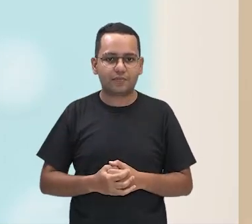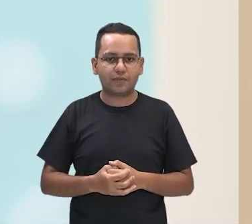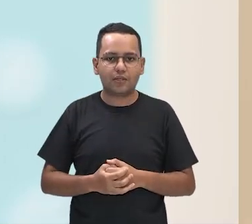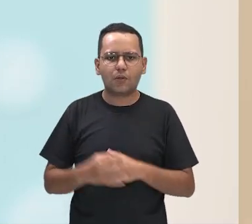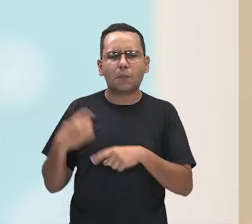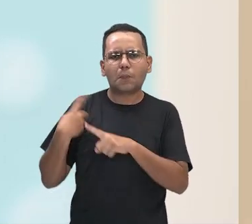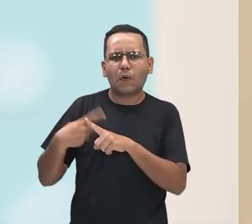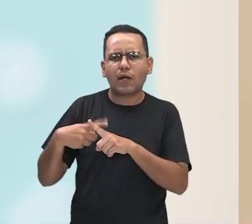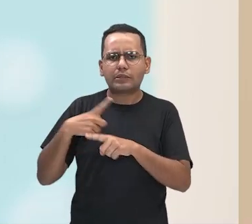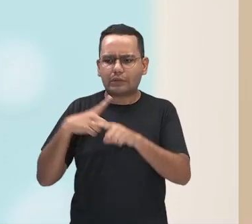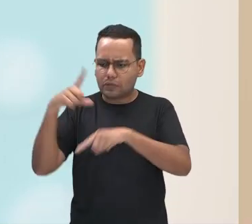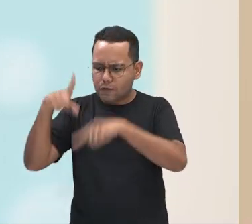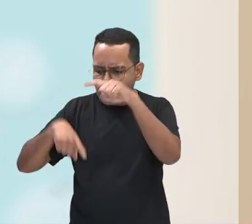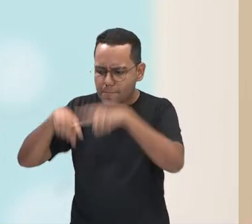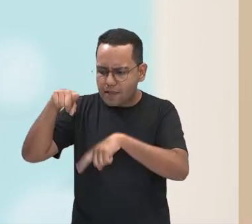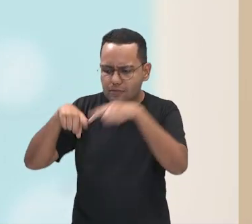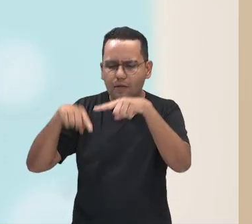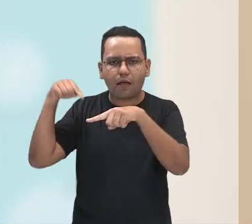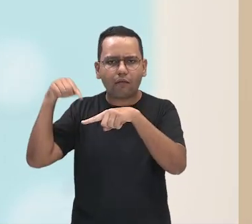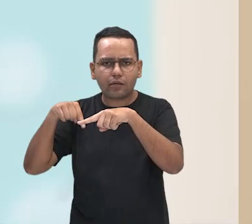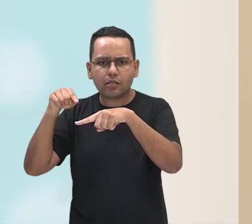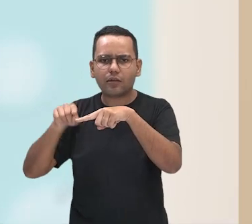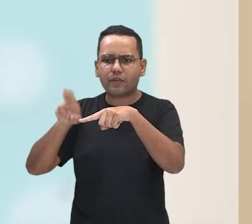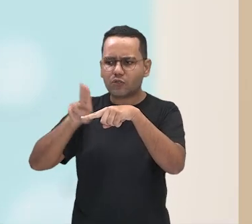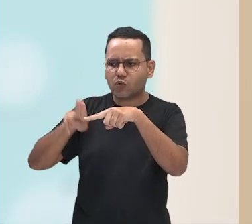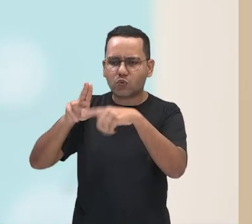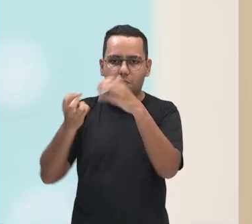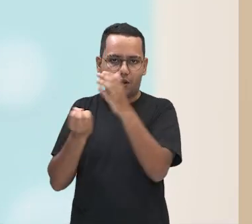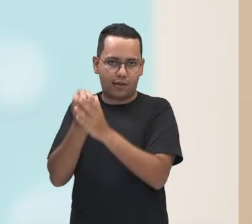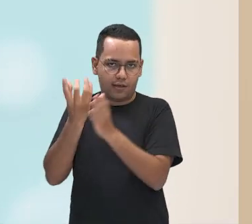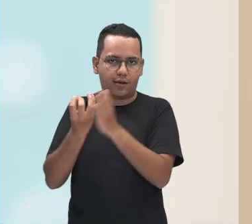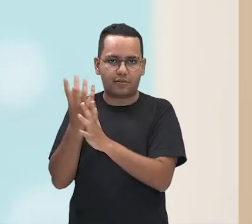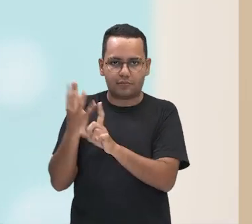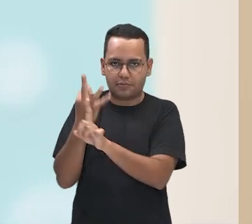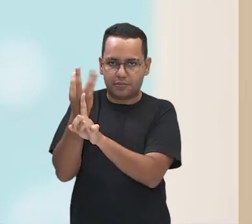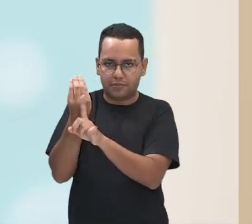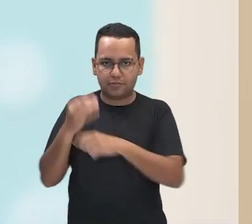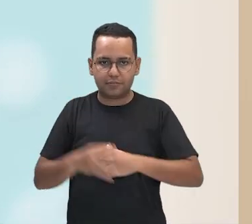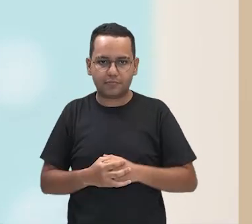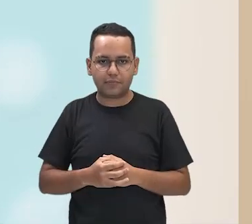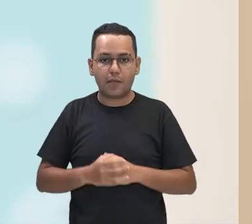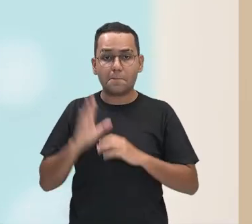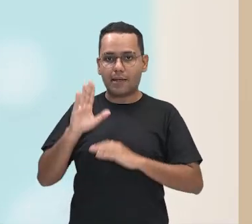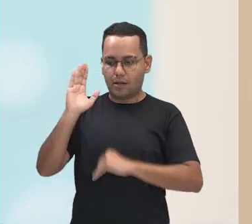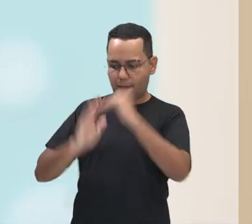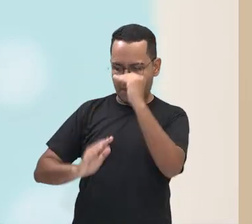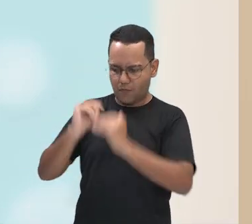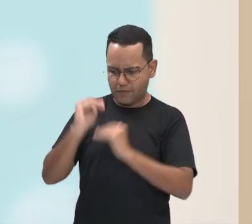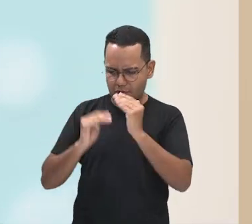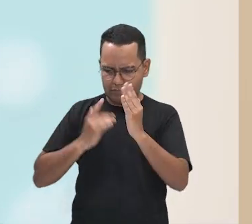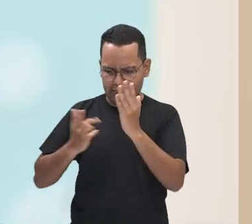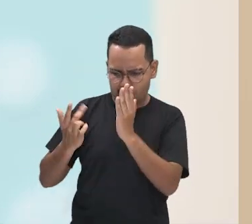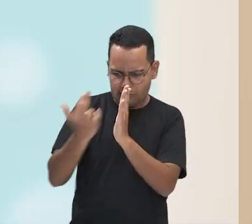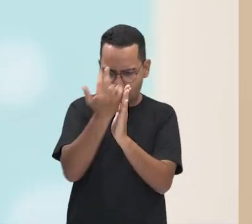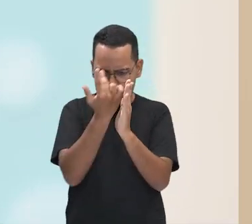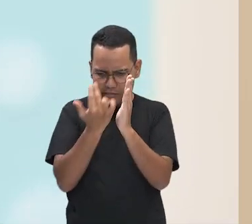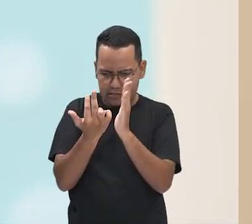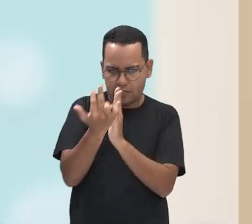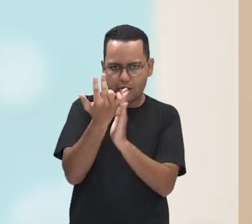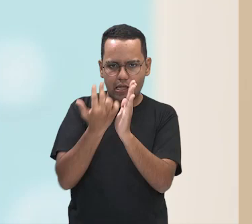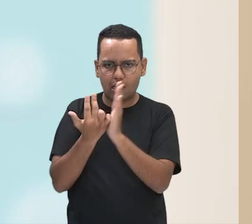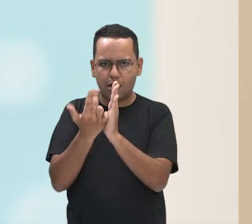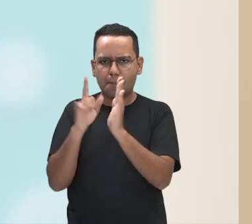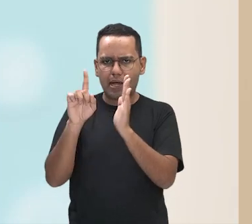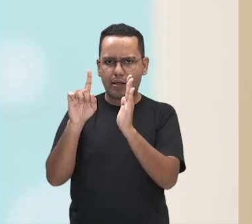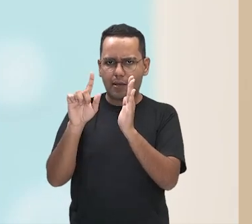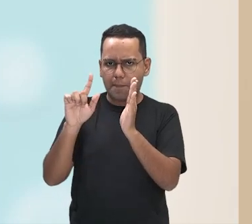suporte, é aquilo que a gente utiliza para fazer, né, a obra de arte. E a animadora, quando ela está lá desenhando, o suporte dela, ele não é mais o